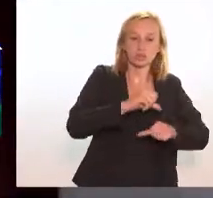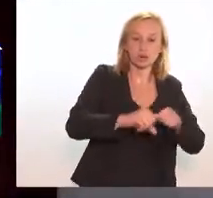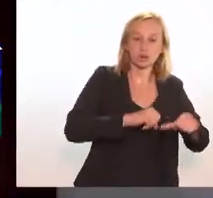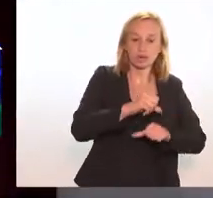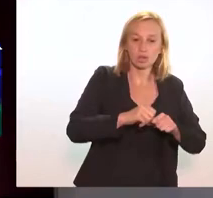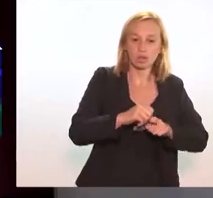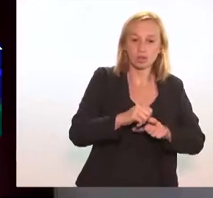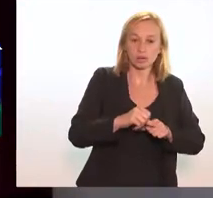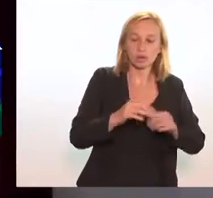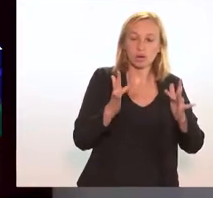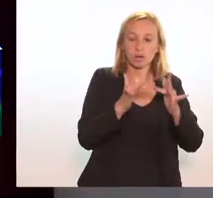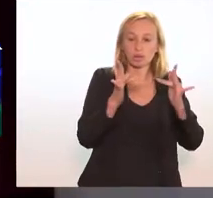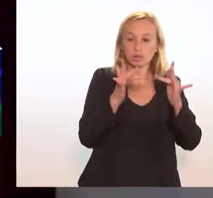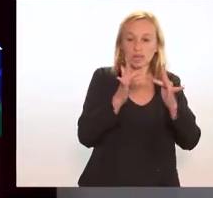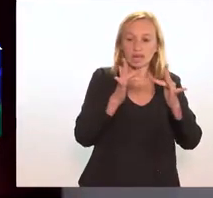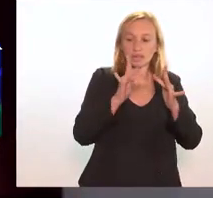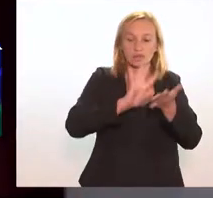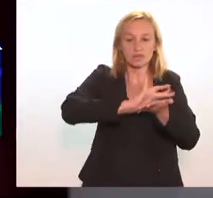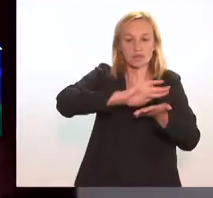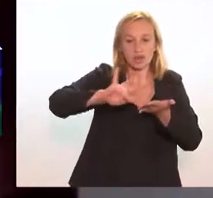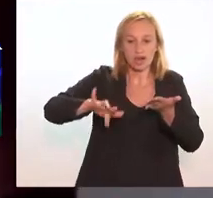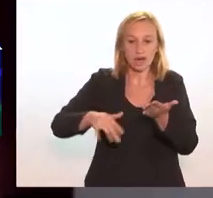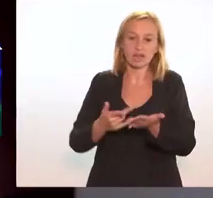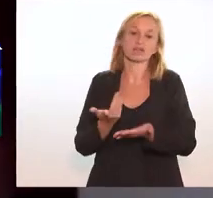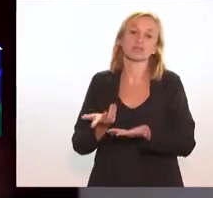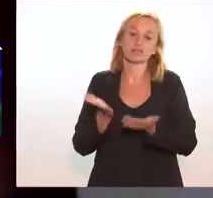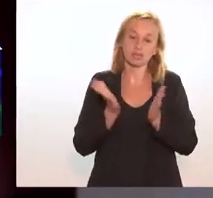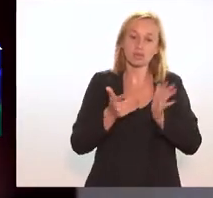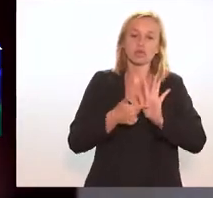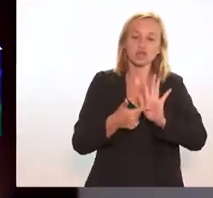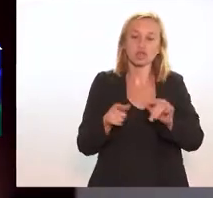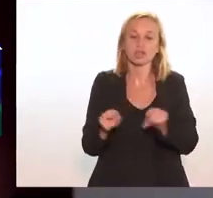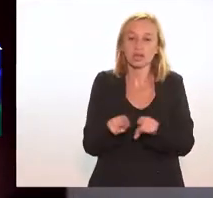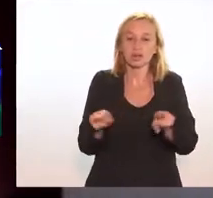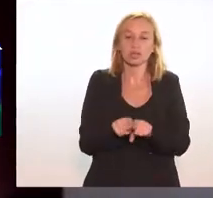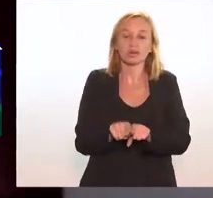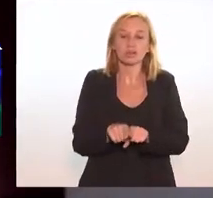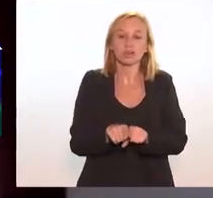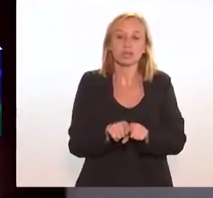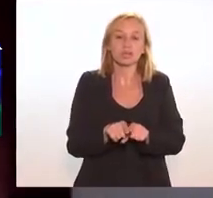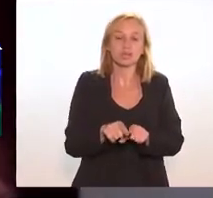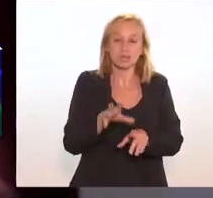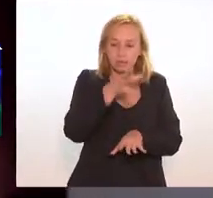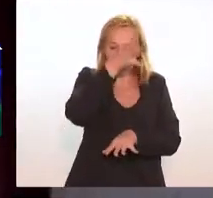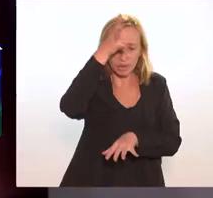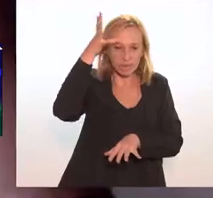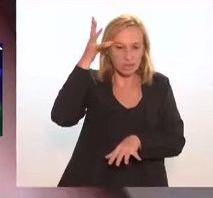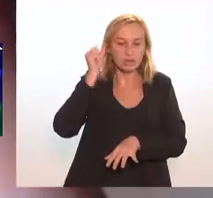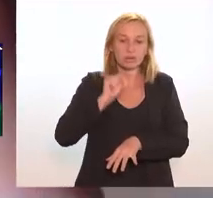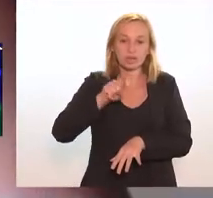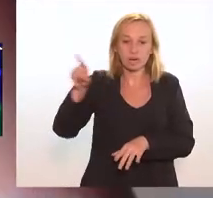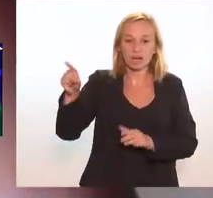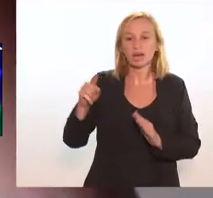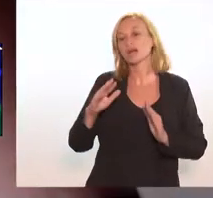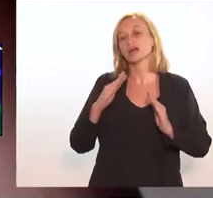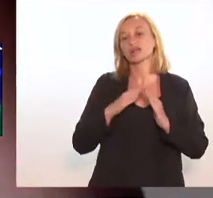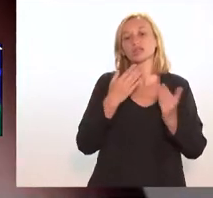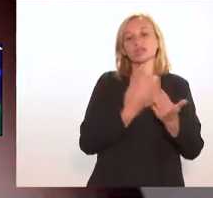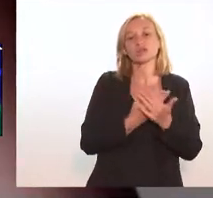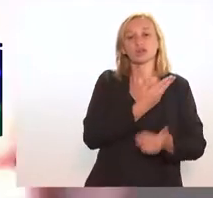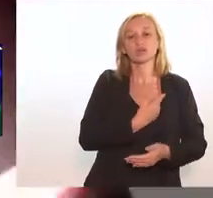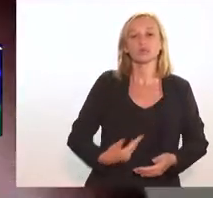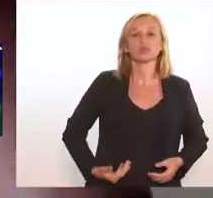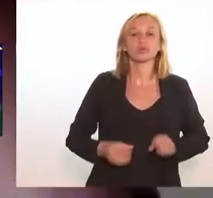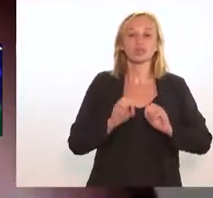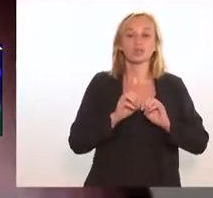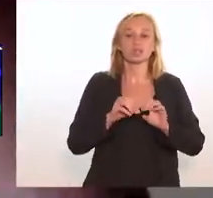802 contatos. Então, o que foi constatado também na rede do Amazonas, na rede pública de